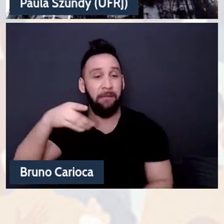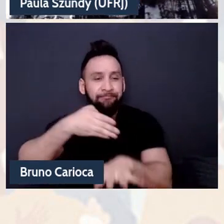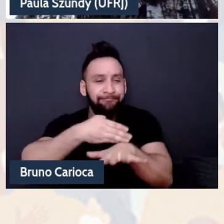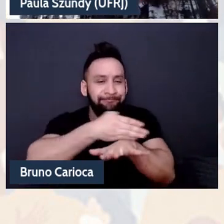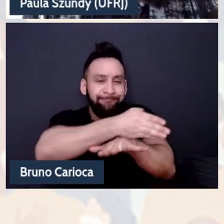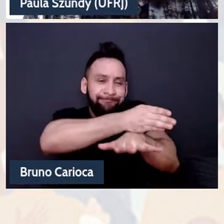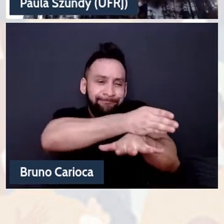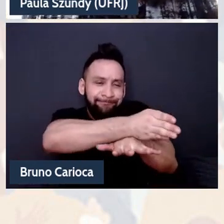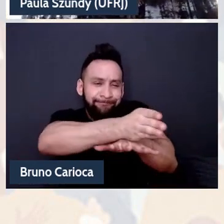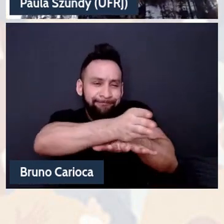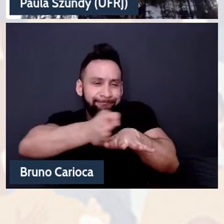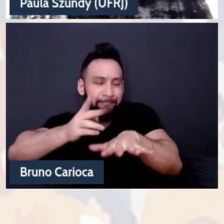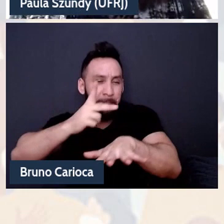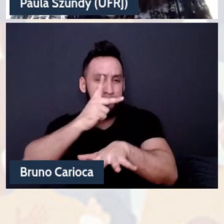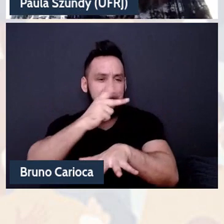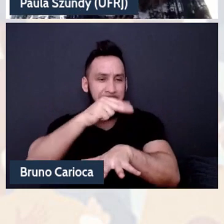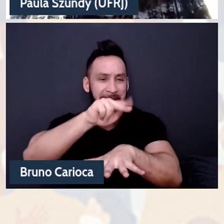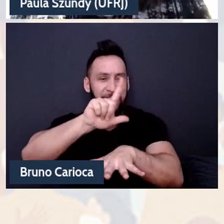bastante.